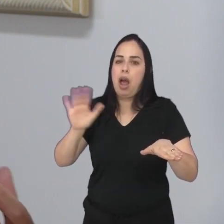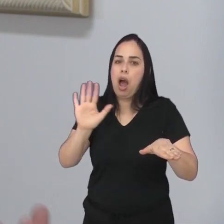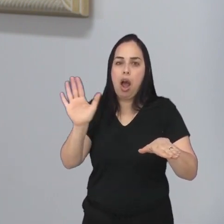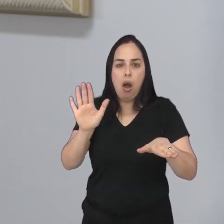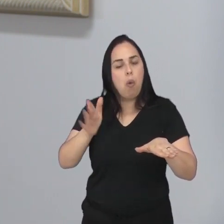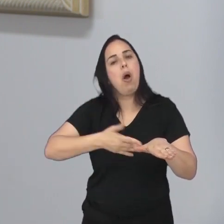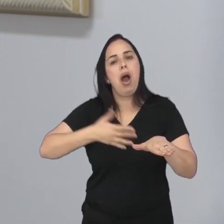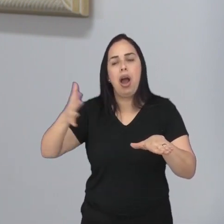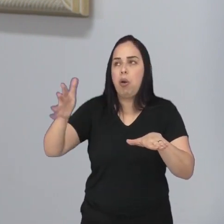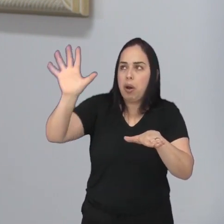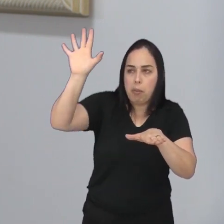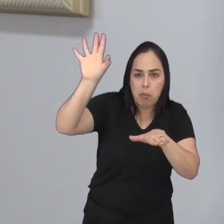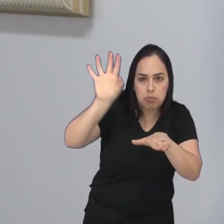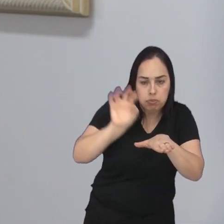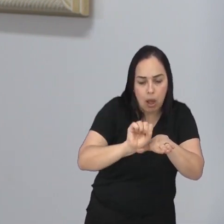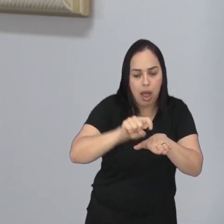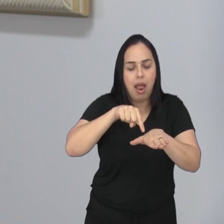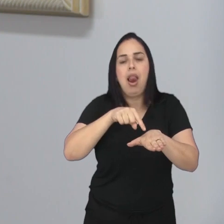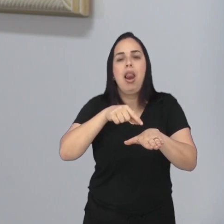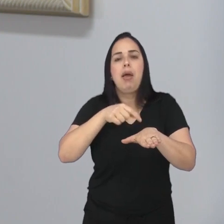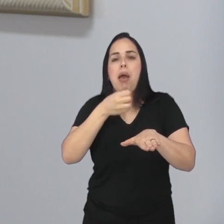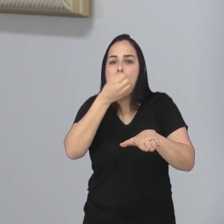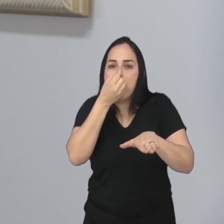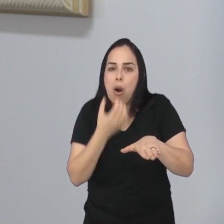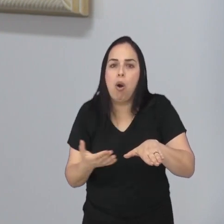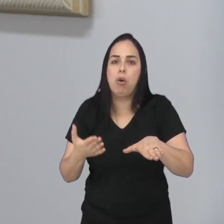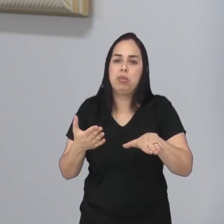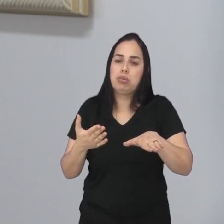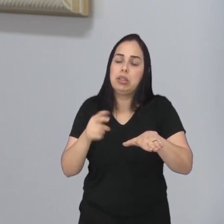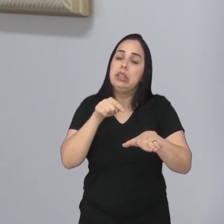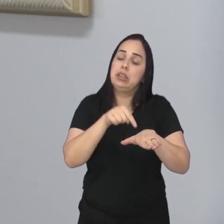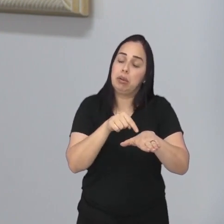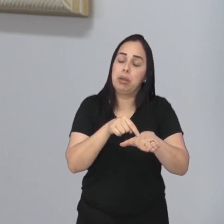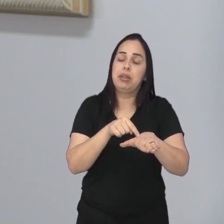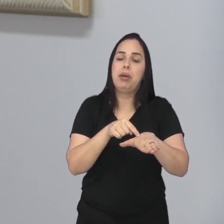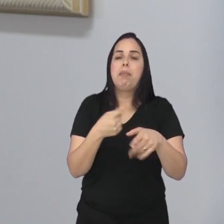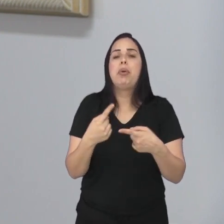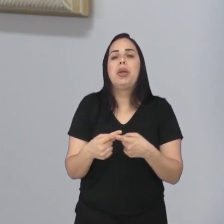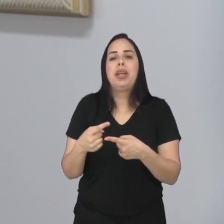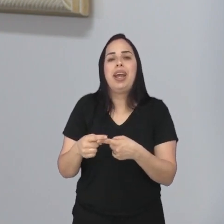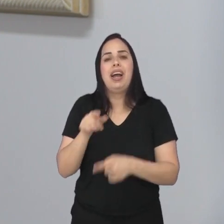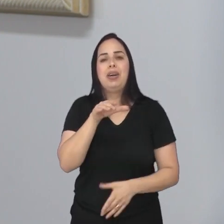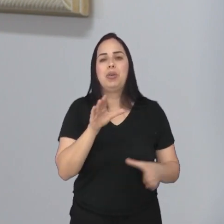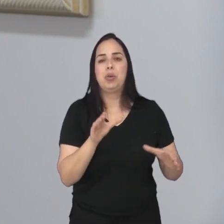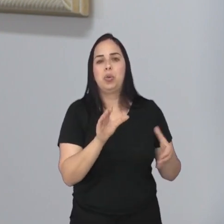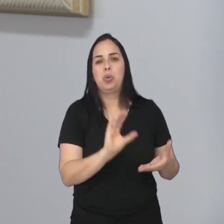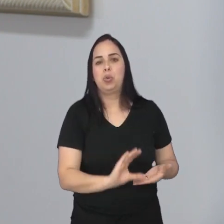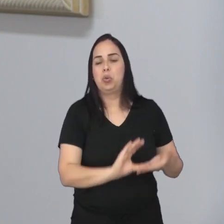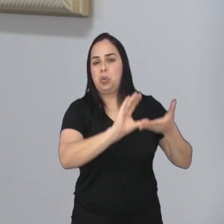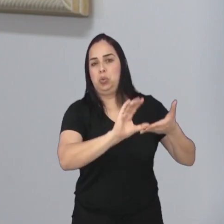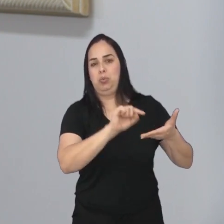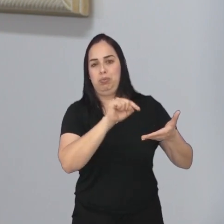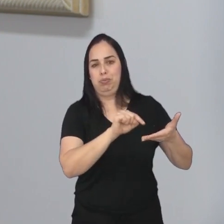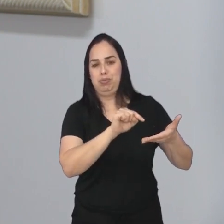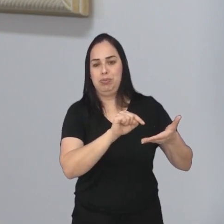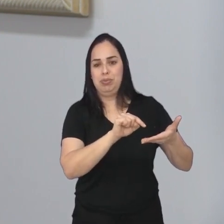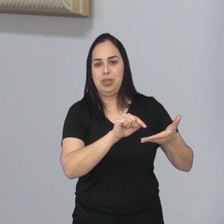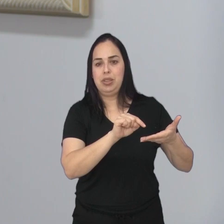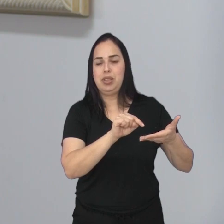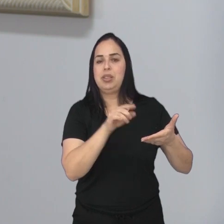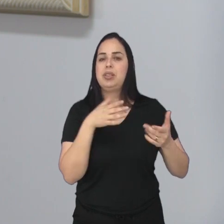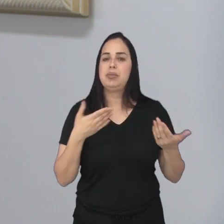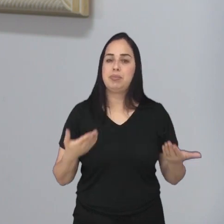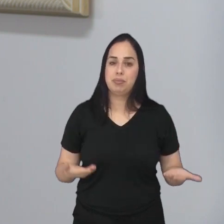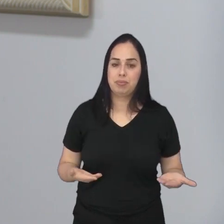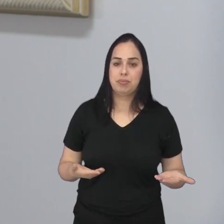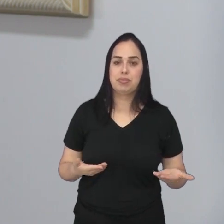energia totalmente limpa, ecológica, e isso também veio por conta das questões, né,